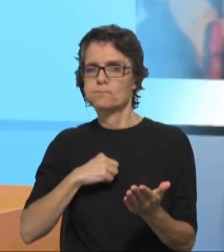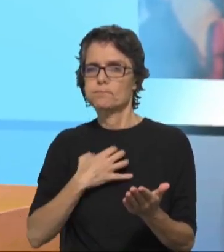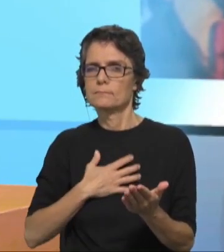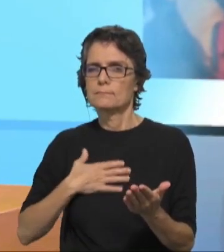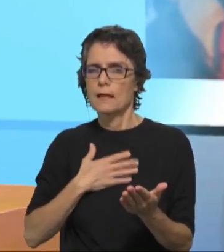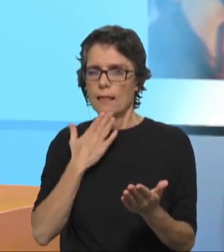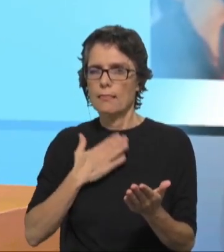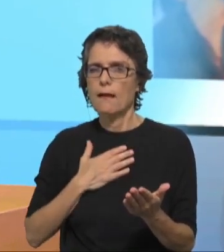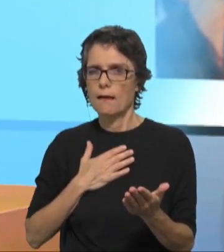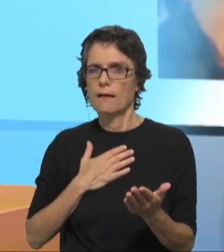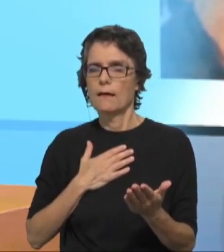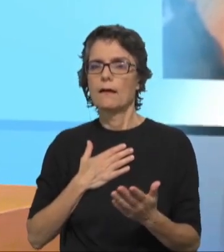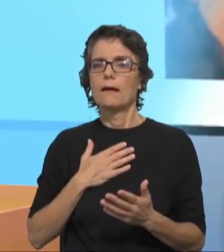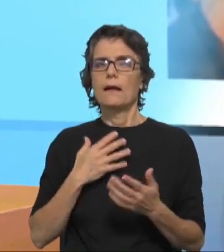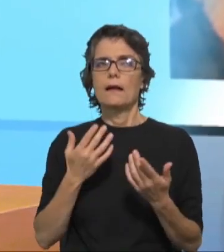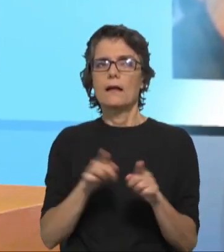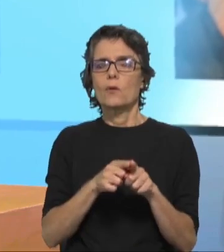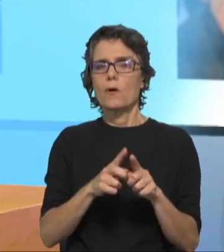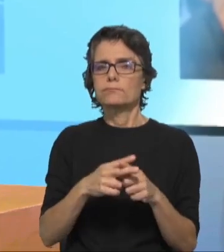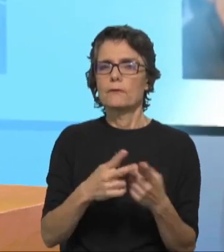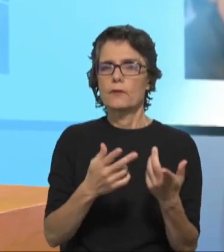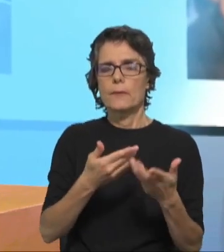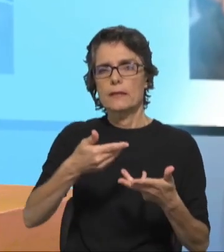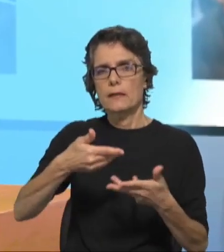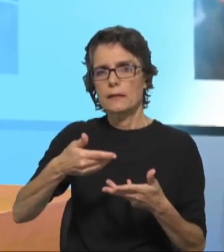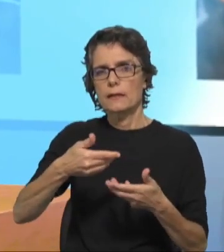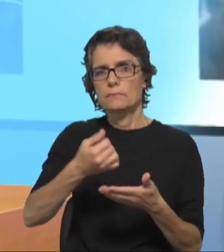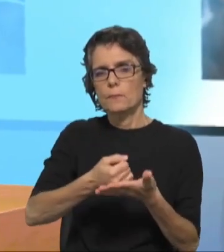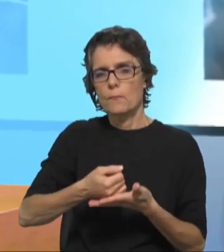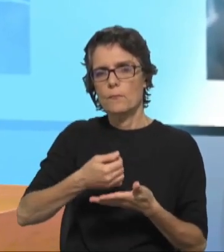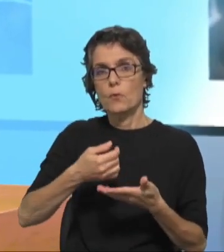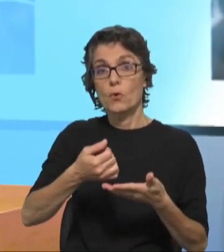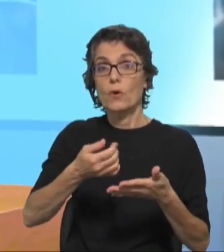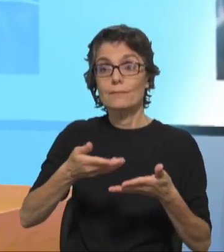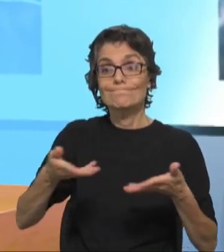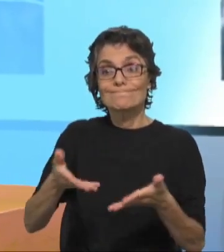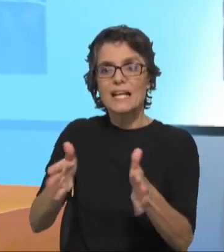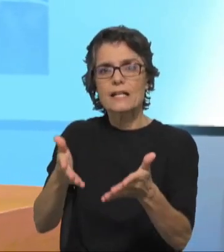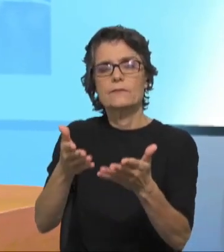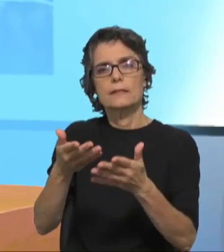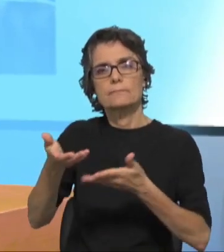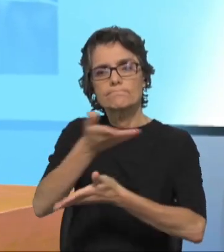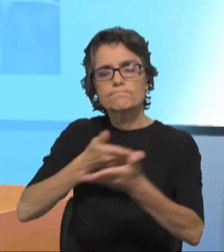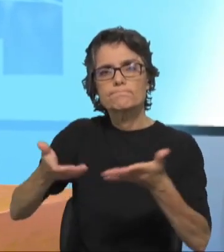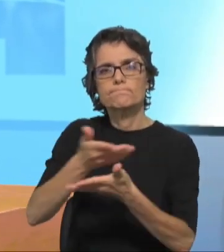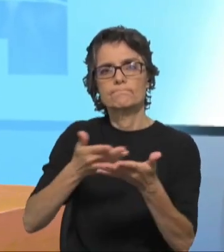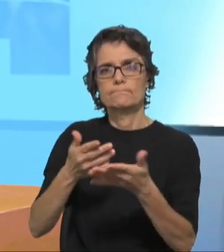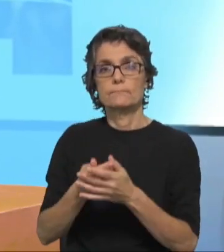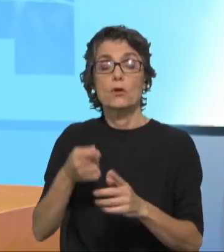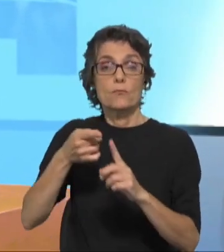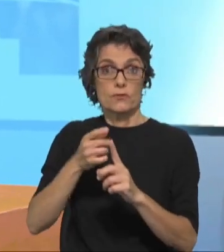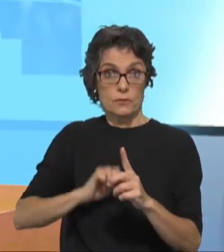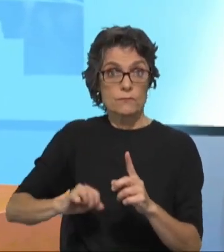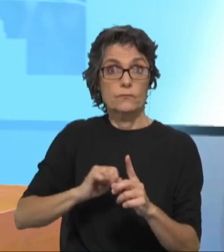como ferramenta, nós acabamos por discutir, por trocar ideias. E no caso desta editora, há um objetivo muito